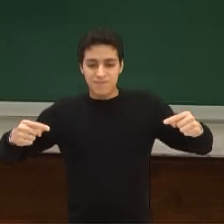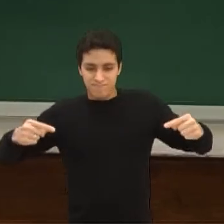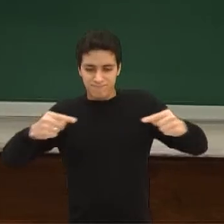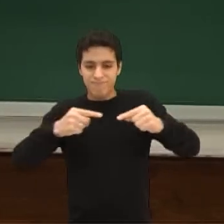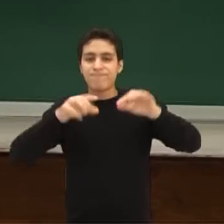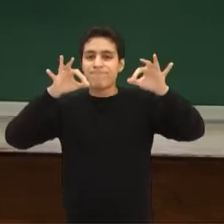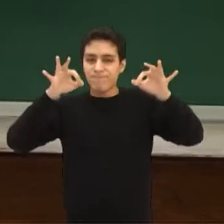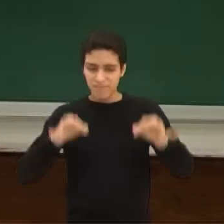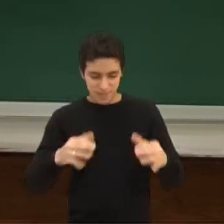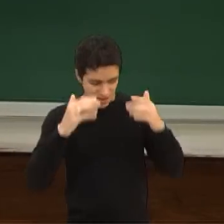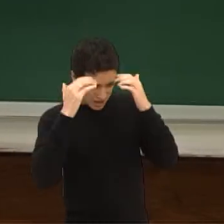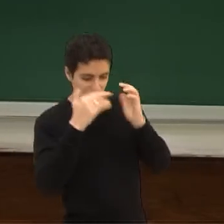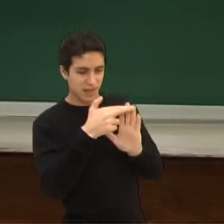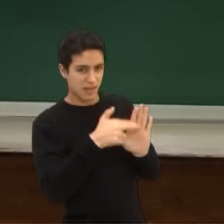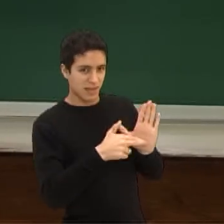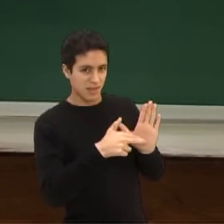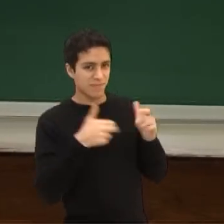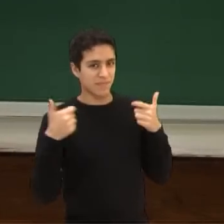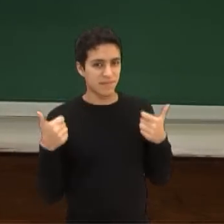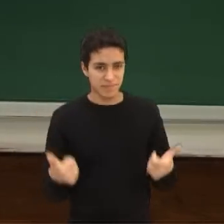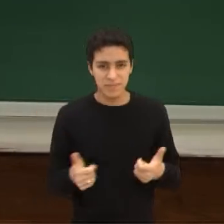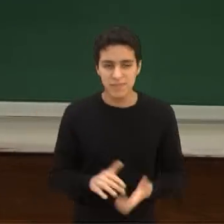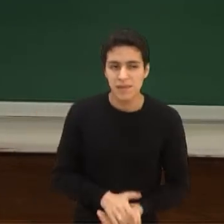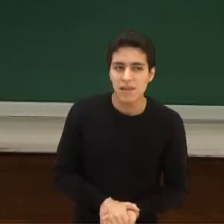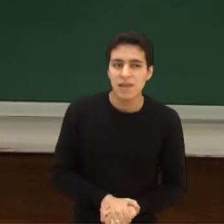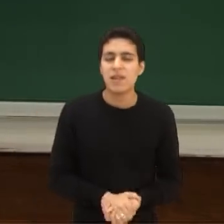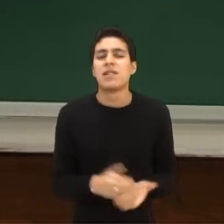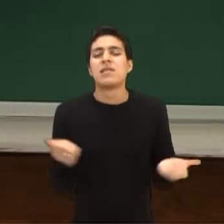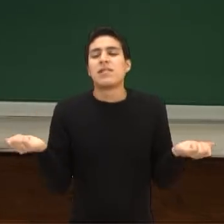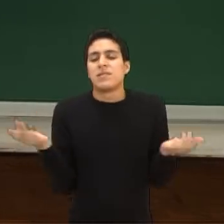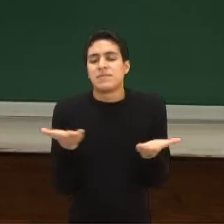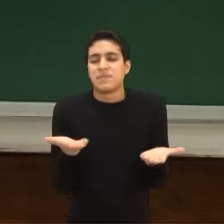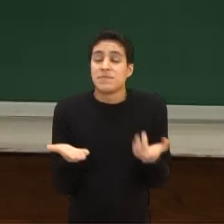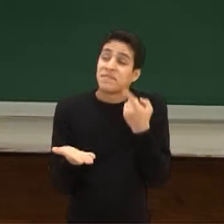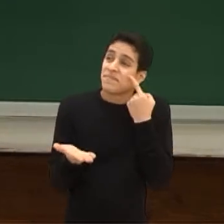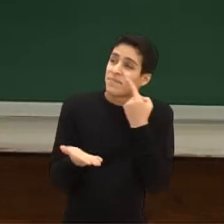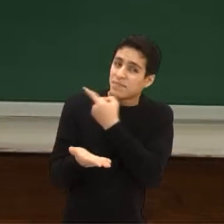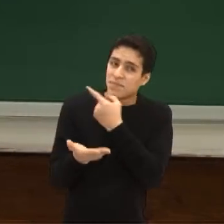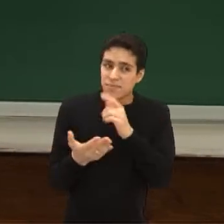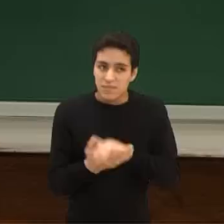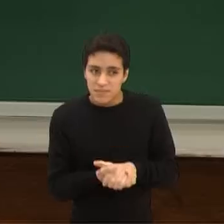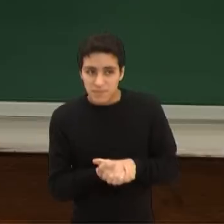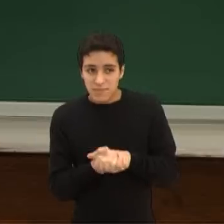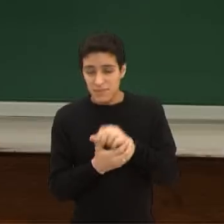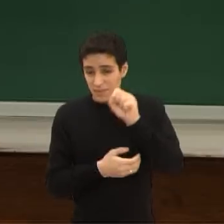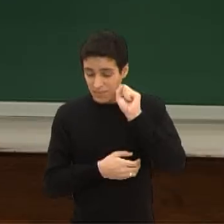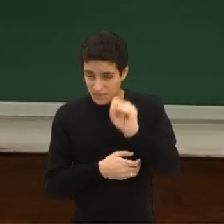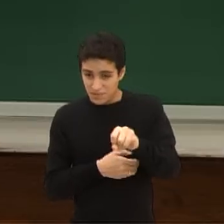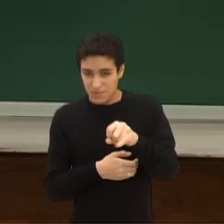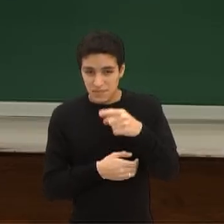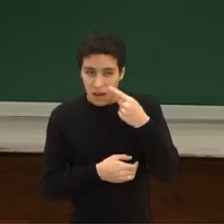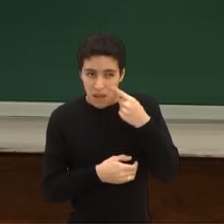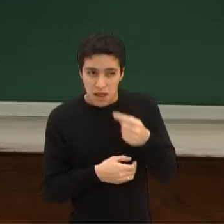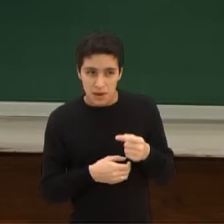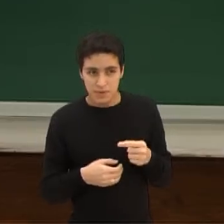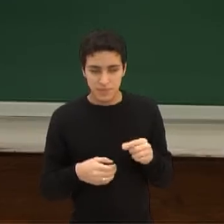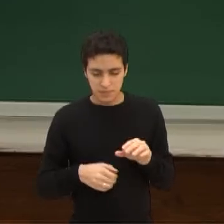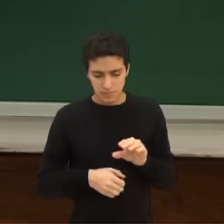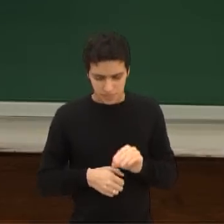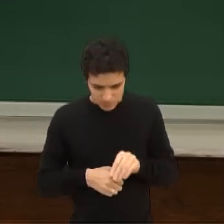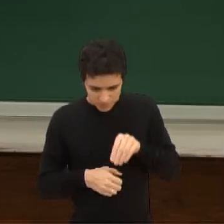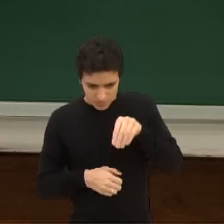esse, respeitou a regra, beleza? E agora esse outro aqui, ó, se eu levantar o 3 e